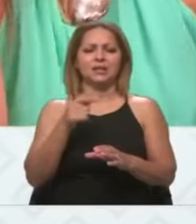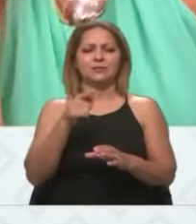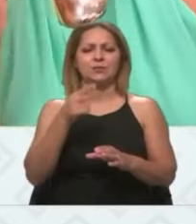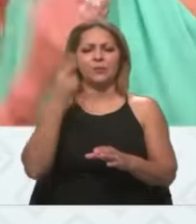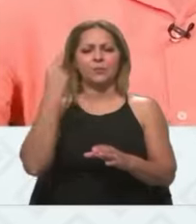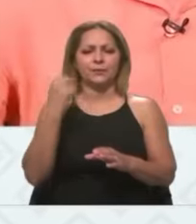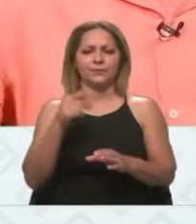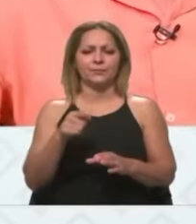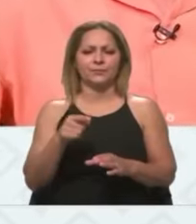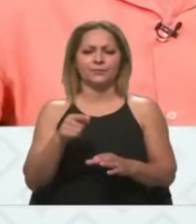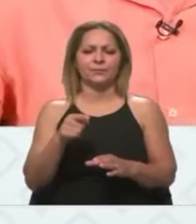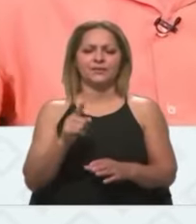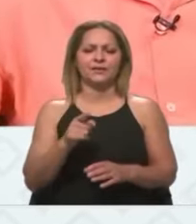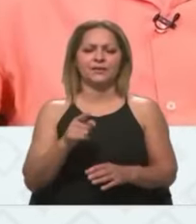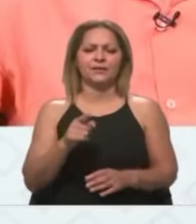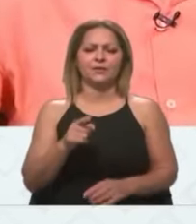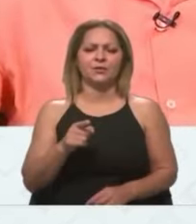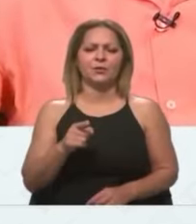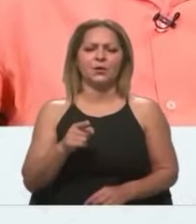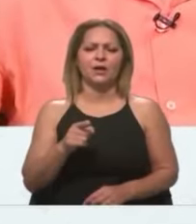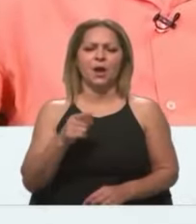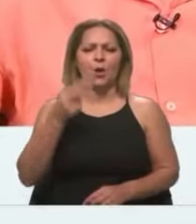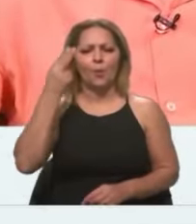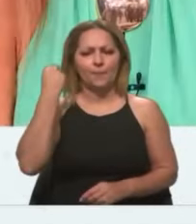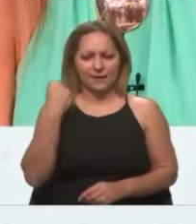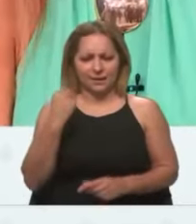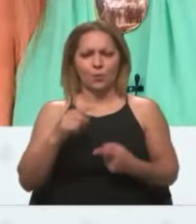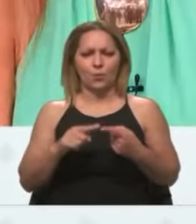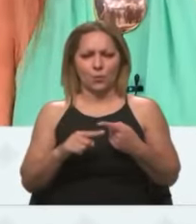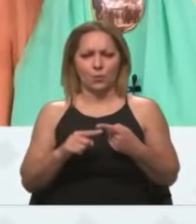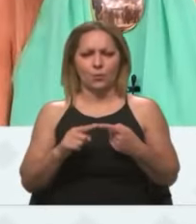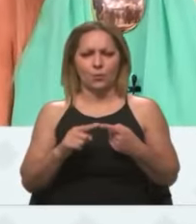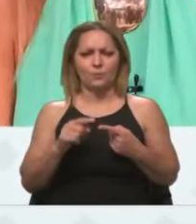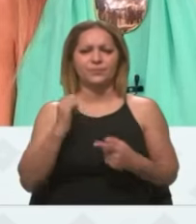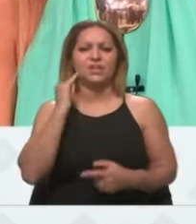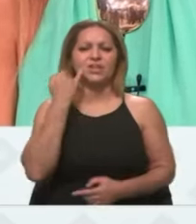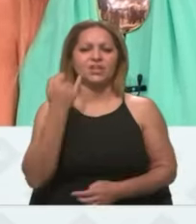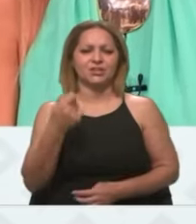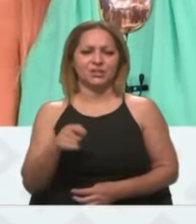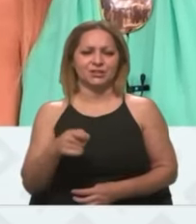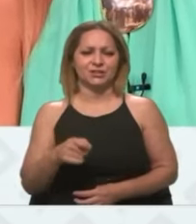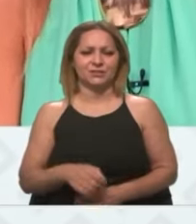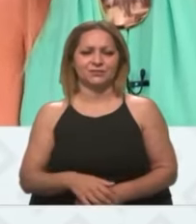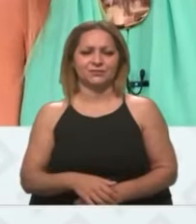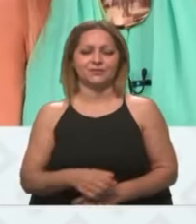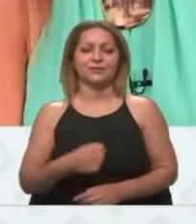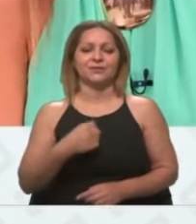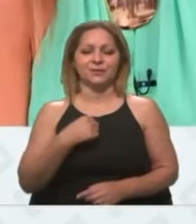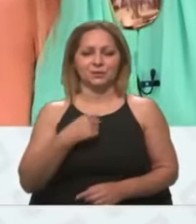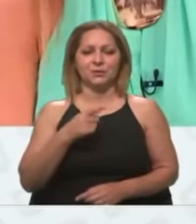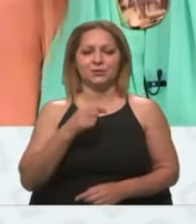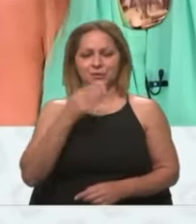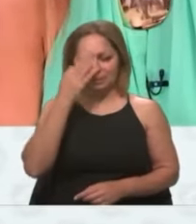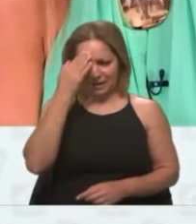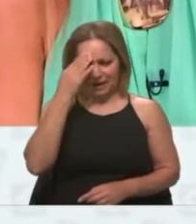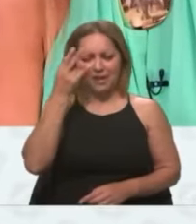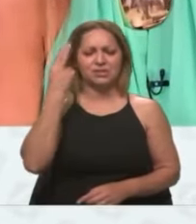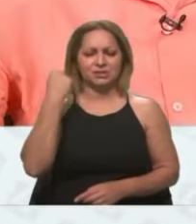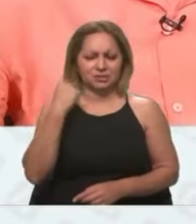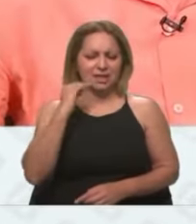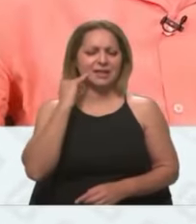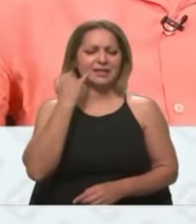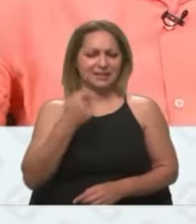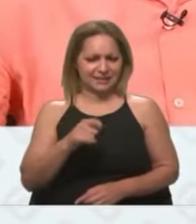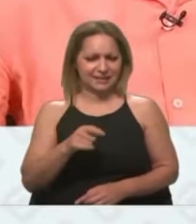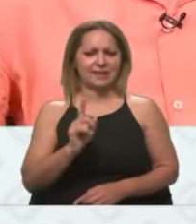mais, eu não sei. O João Baião. E a Diana Chaves. Eu também acho que o João Baião e a Diana